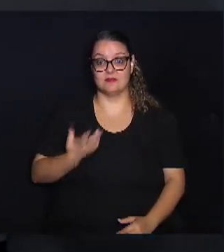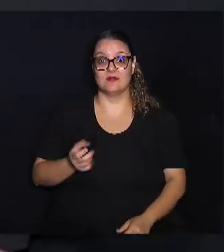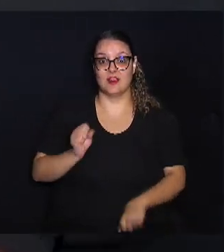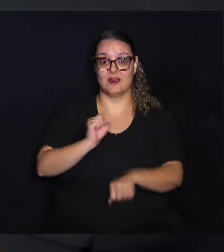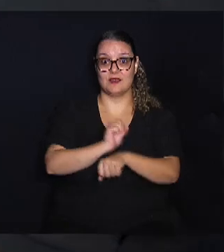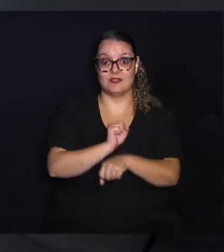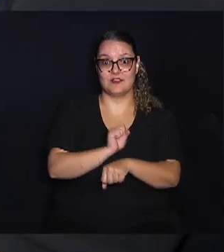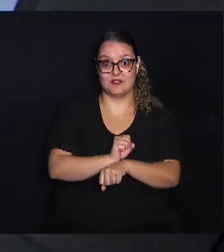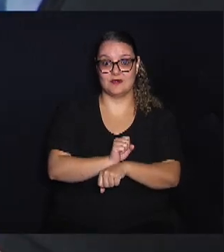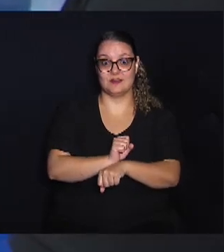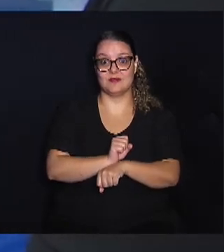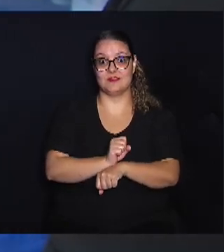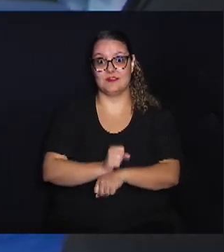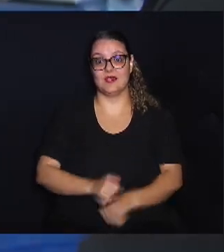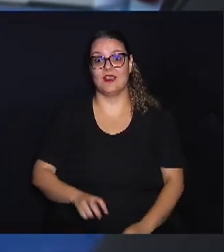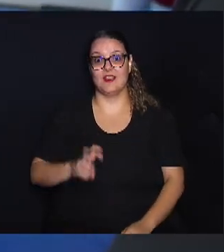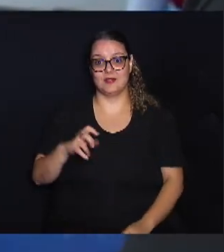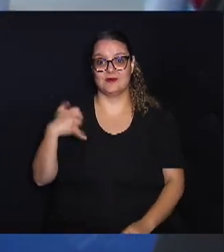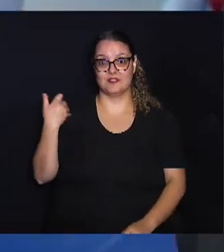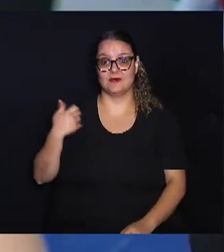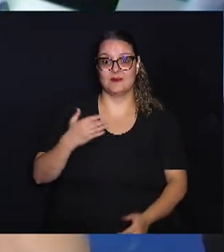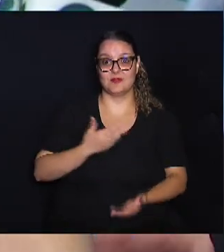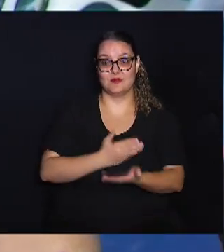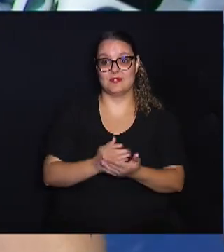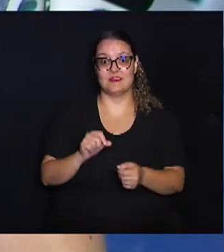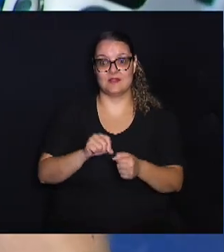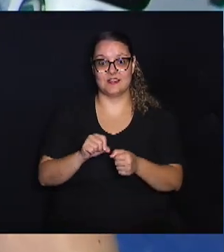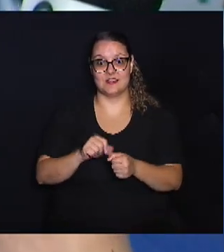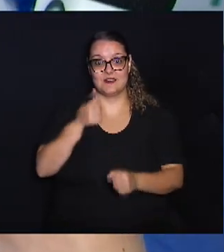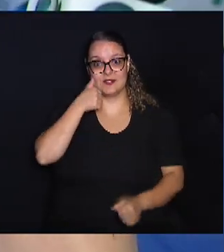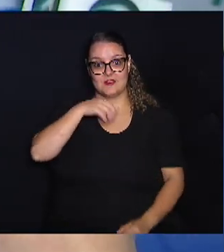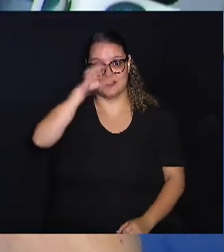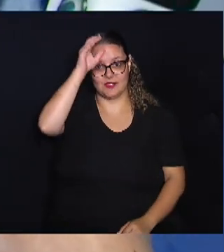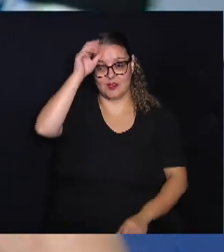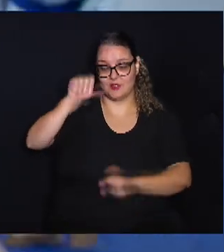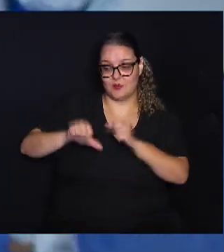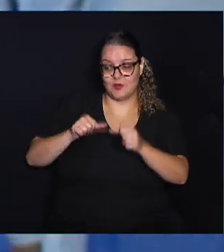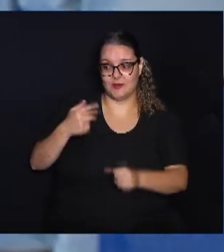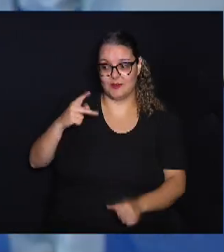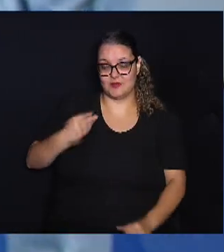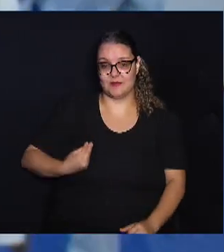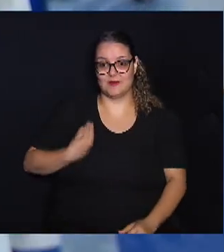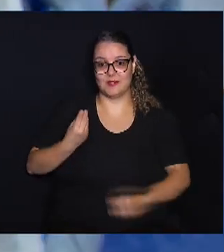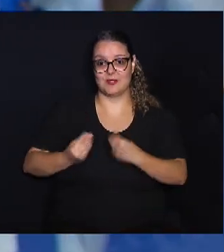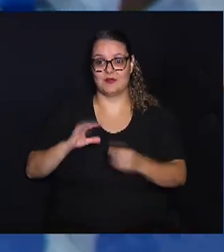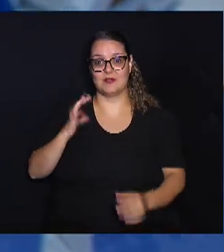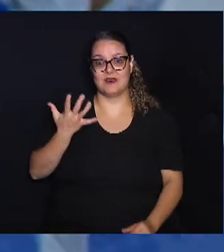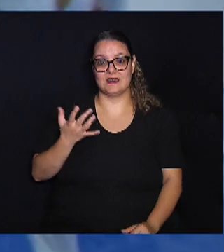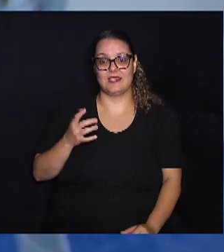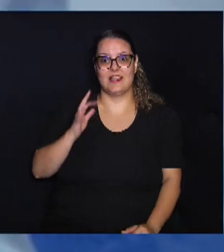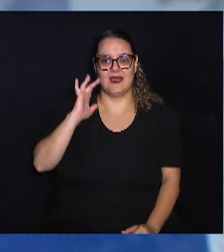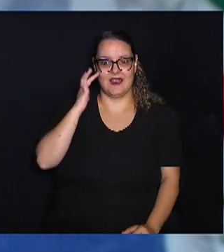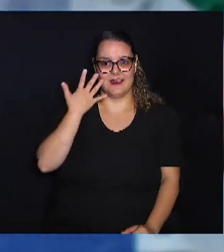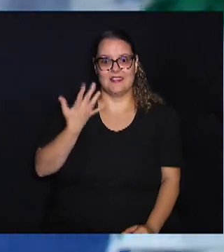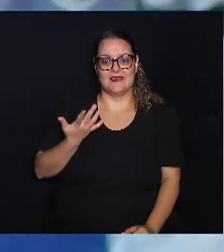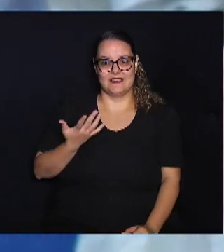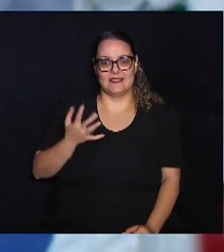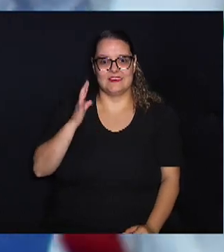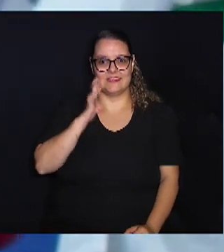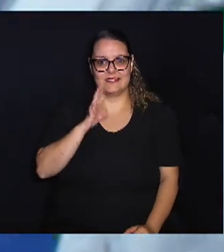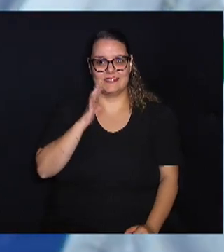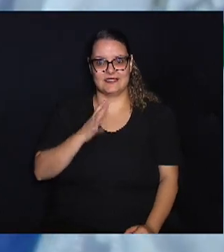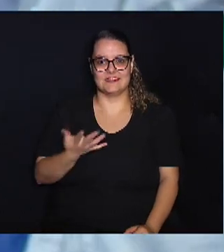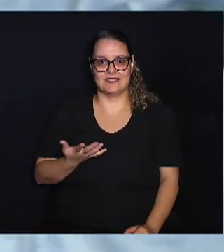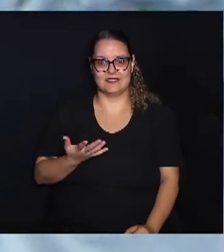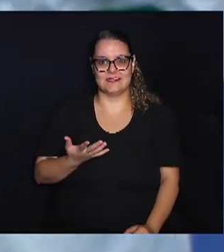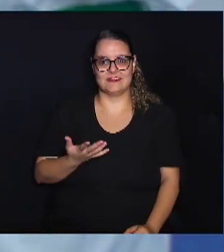meu aniversário chegar e eu comecei a treinar com elas. E o Karatê mudou a sua vida? Como que foi? Eu achei uma coisa muito legal, assim,